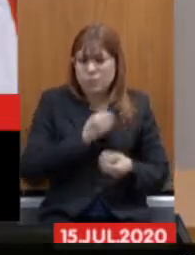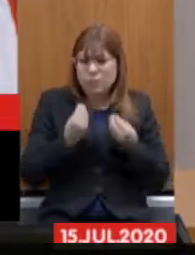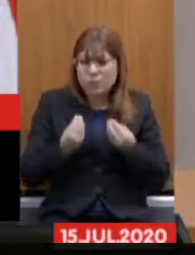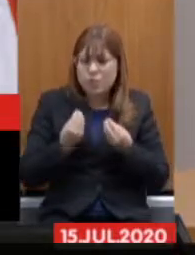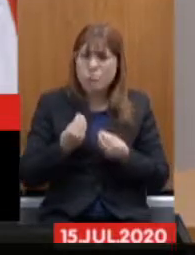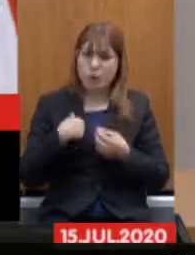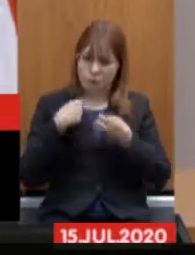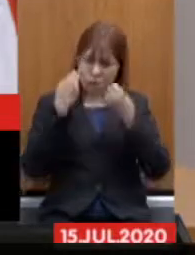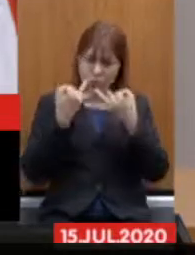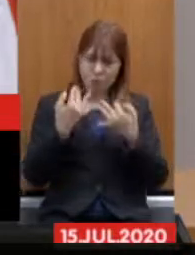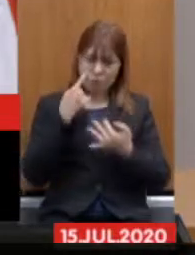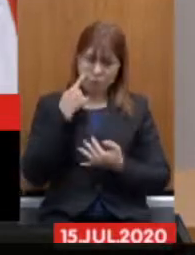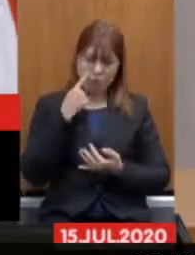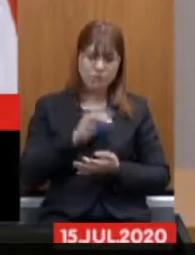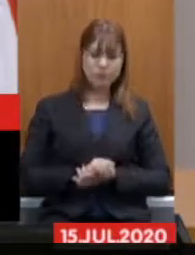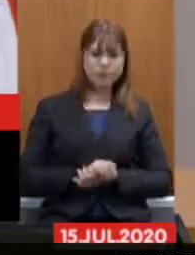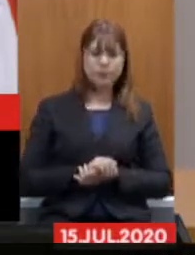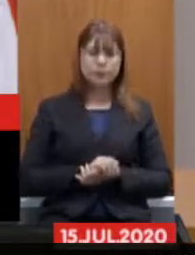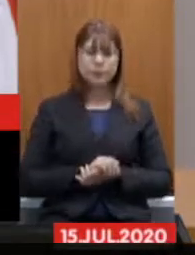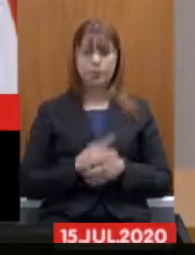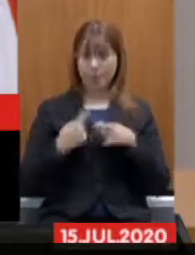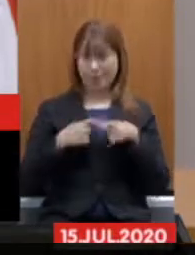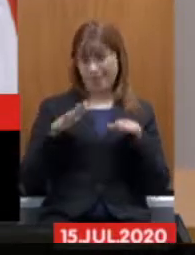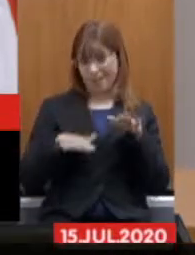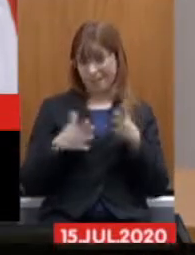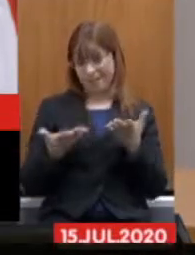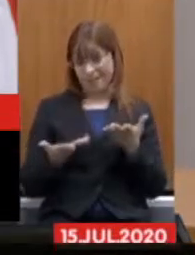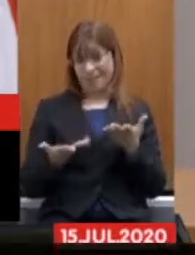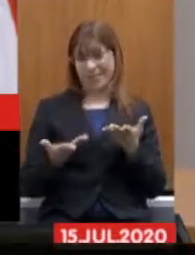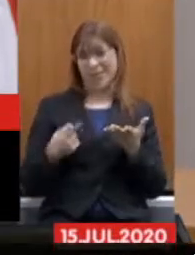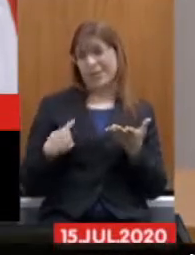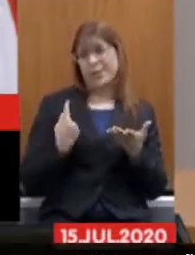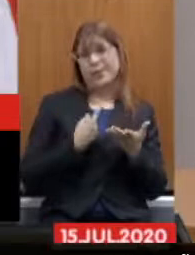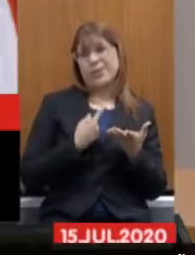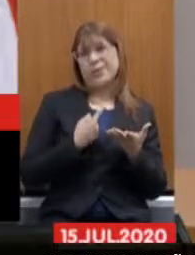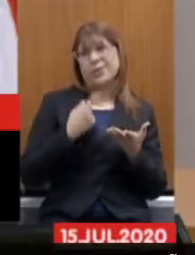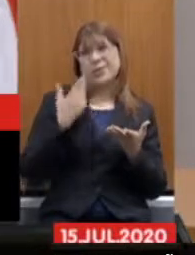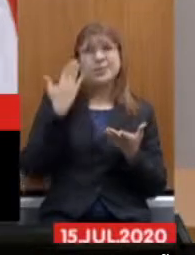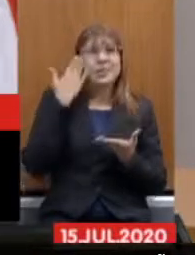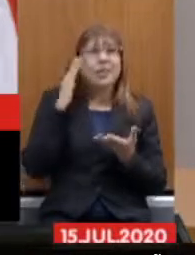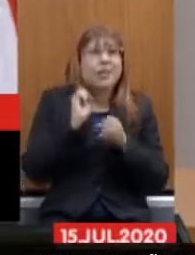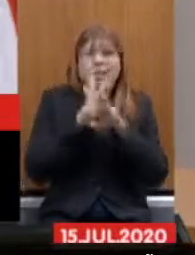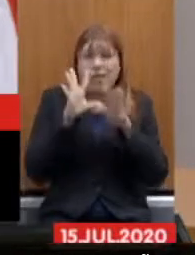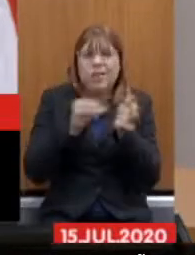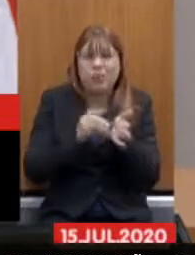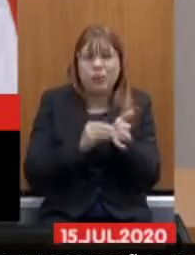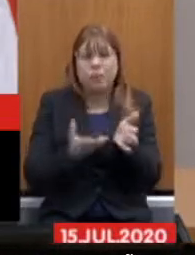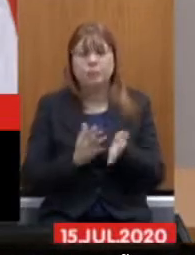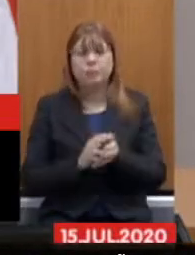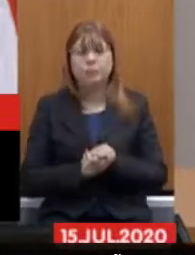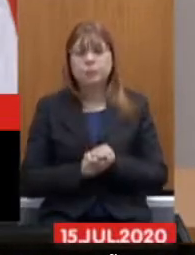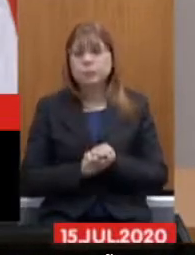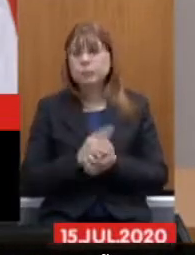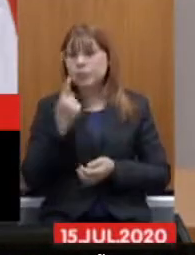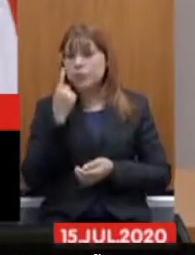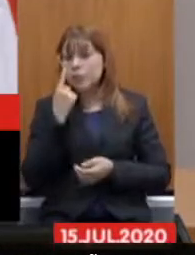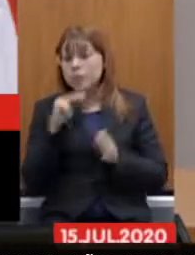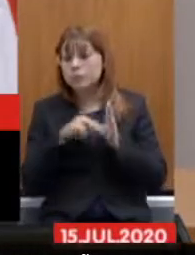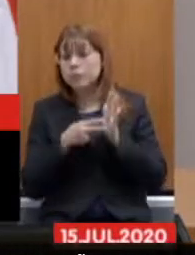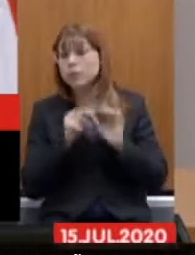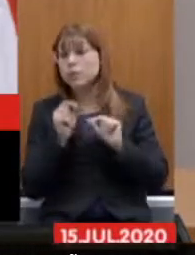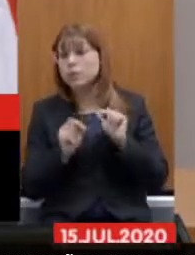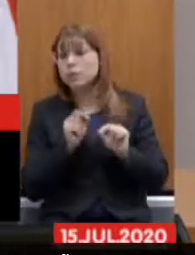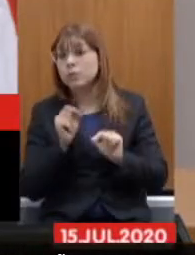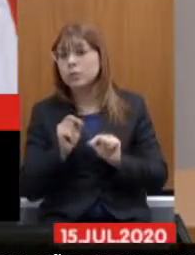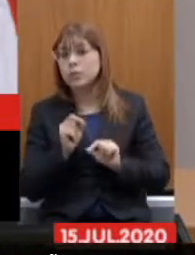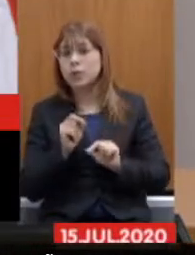concreta eu vou explicar por que às vezes a gente não consegue entender isso significa que uma